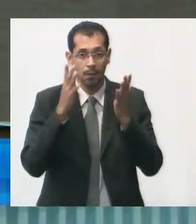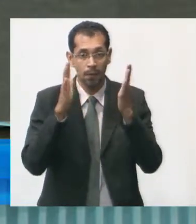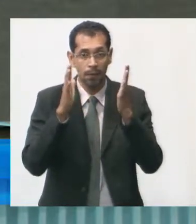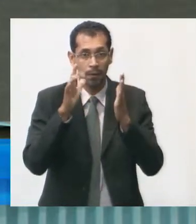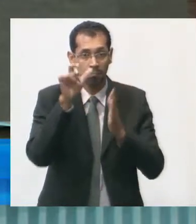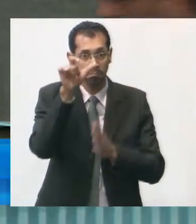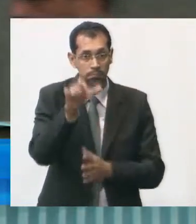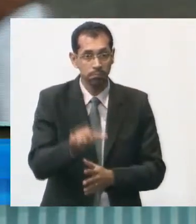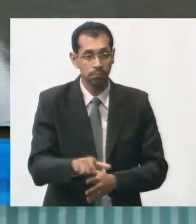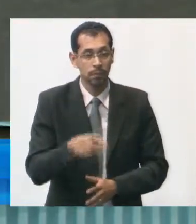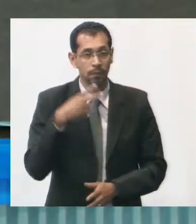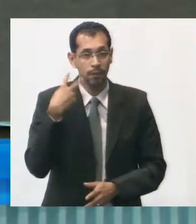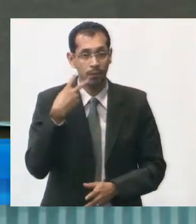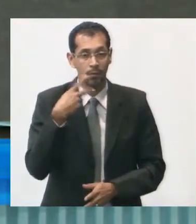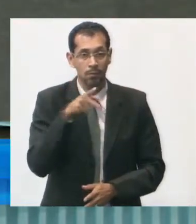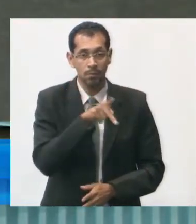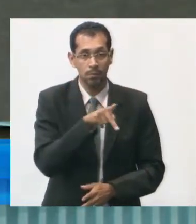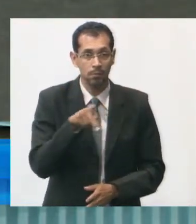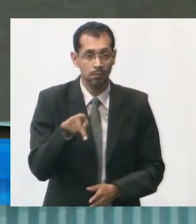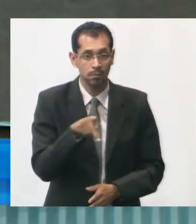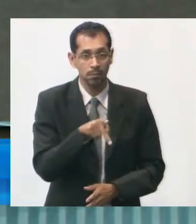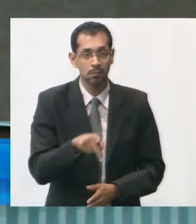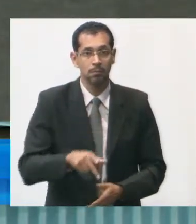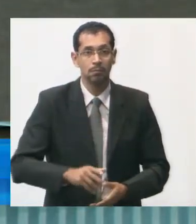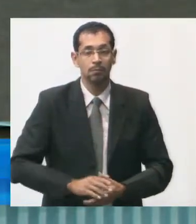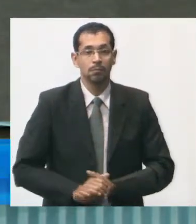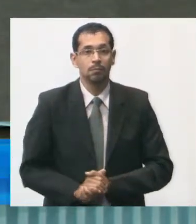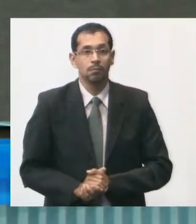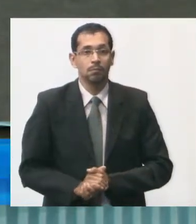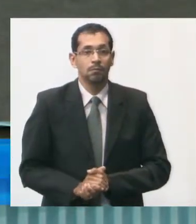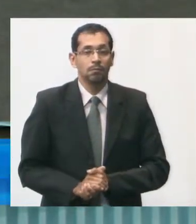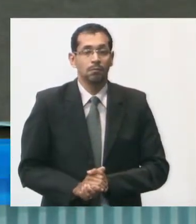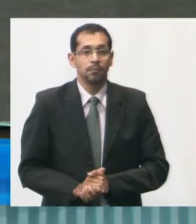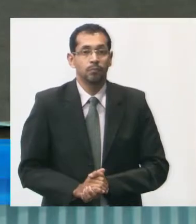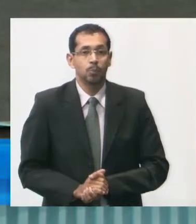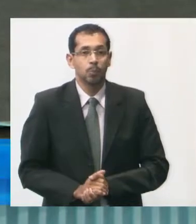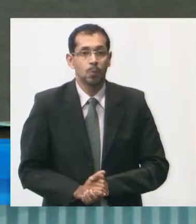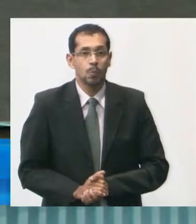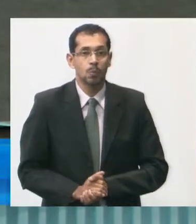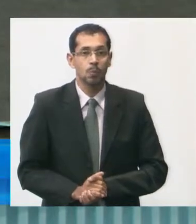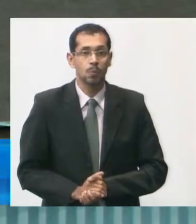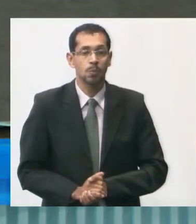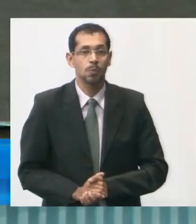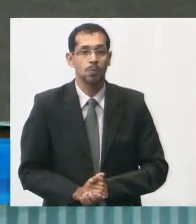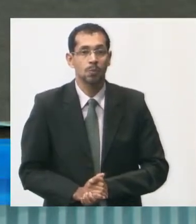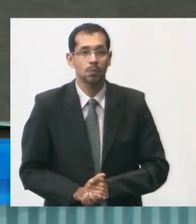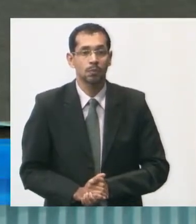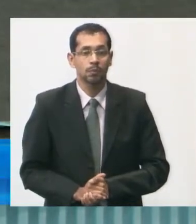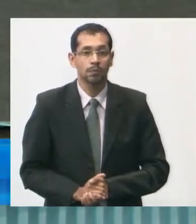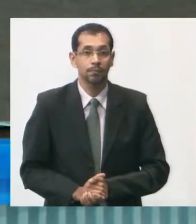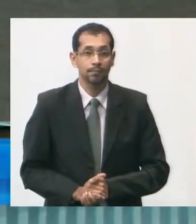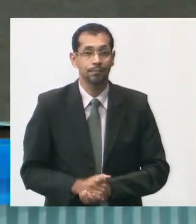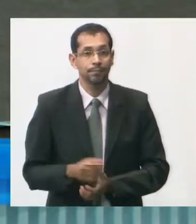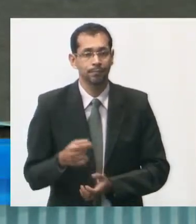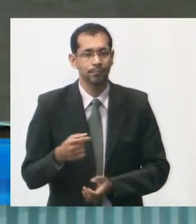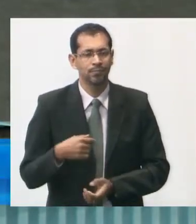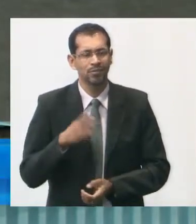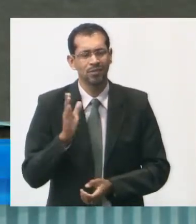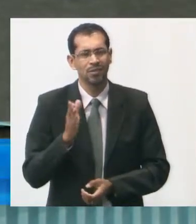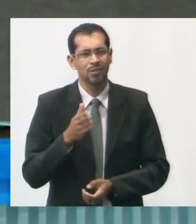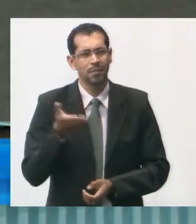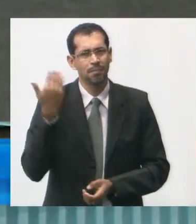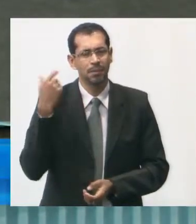vez, vereador Roberto, que nós tínhamos feito a mudança, quando fala portadores, nós tínhamos feito a